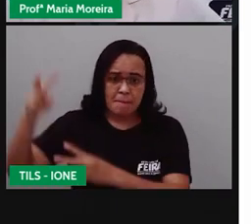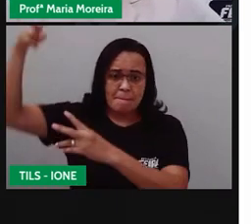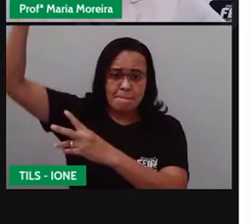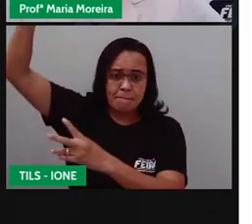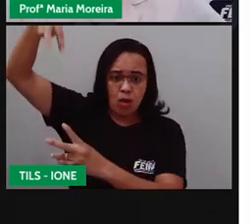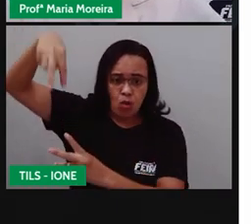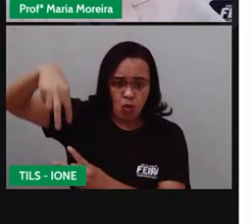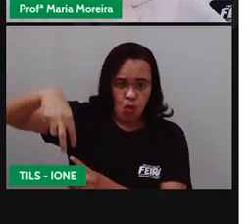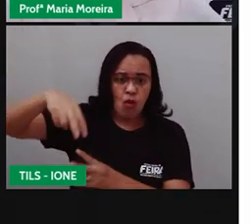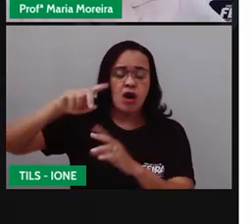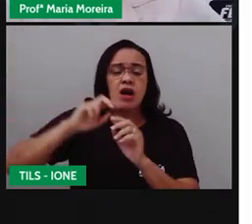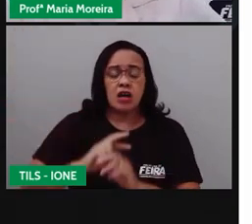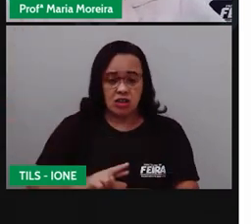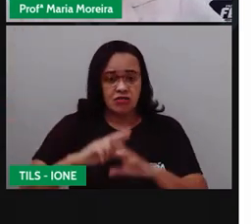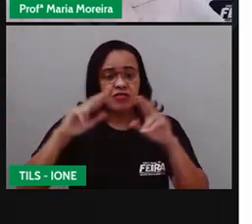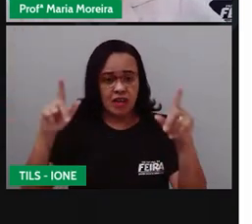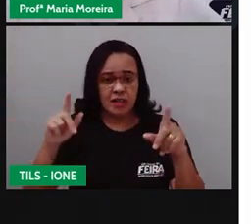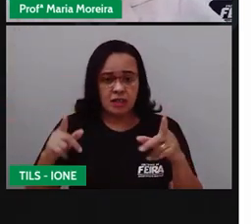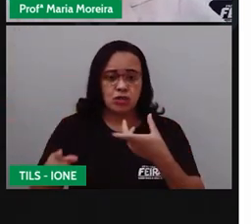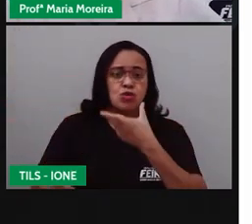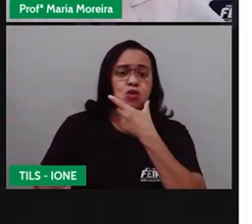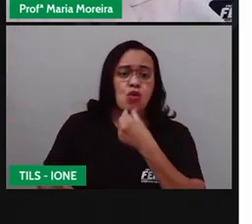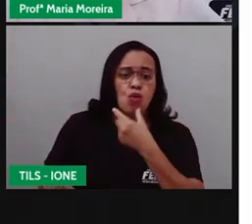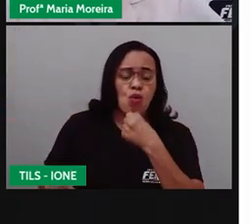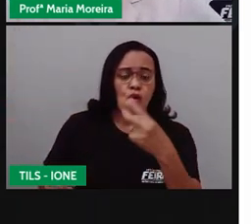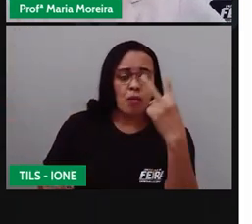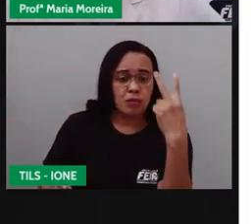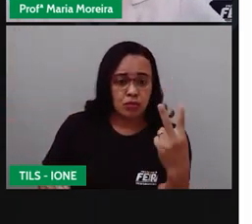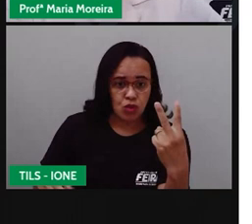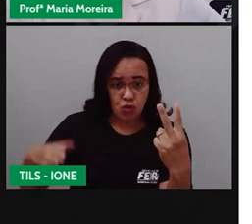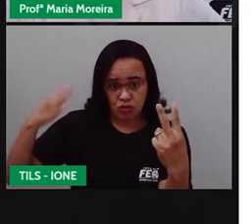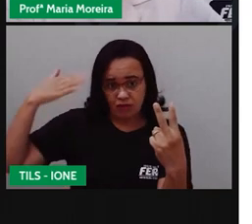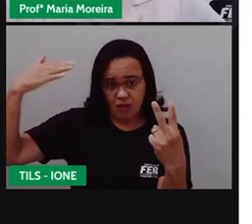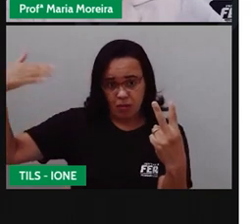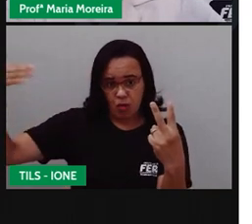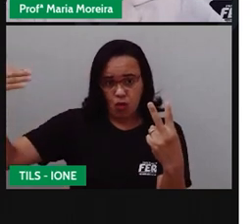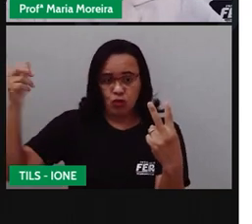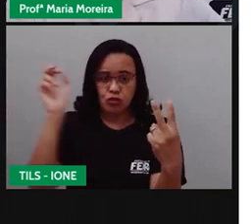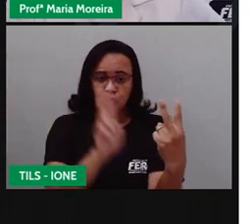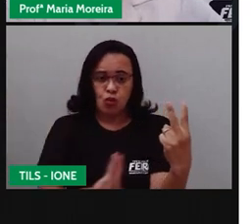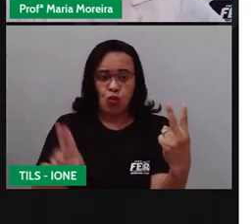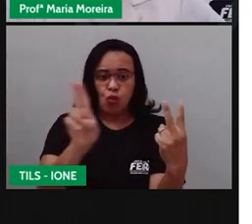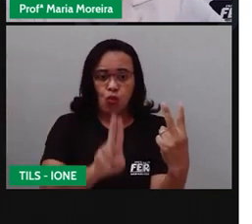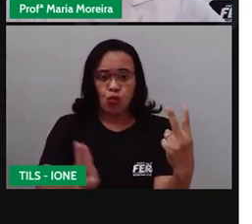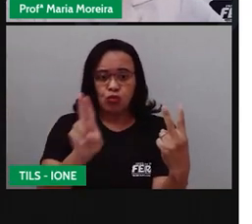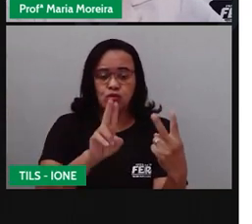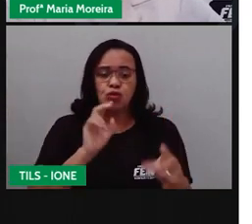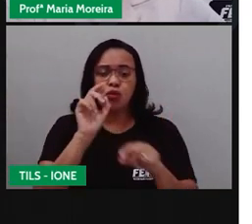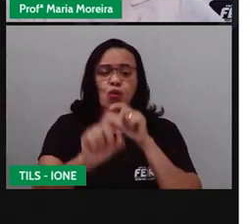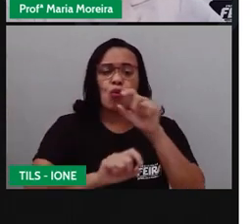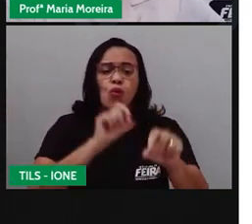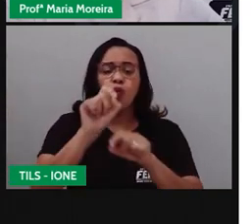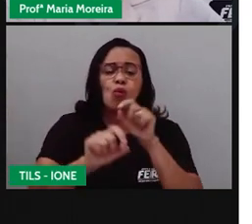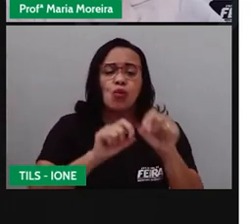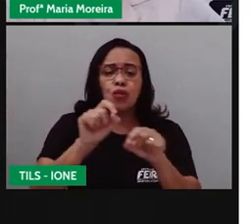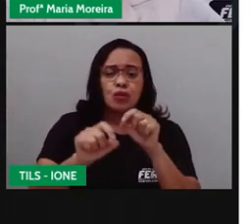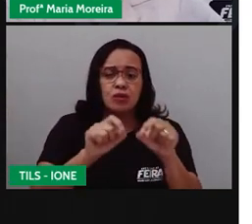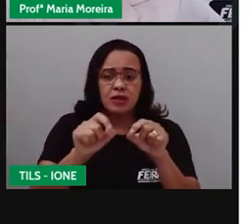Wickert. Meu inglês também é maravilhoso, gente, vocês já perceberam? Se utilizaram de uma espécie de, ou seja,